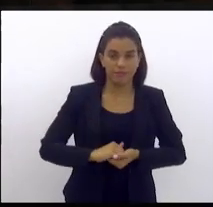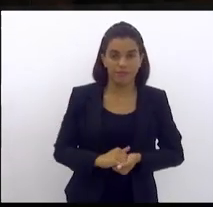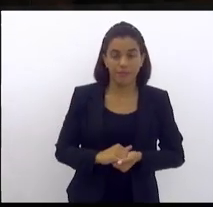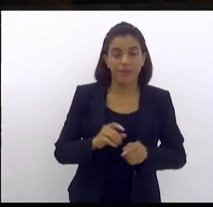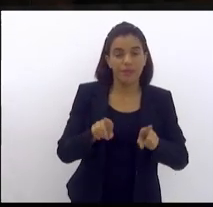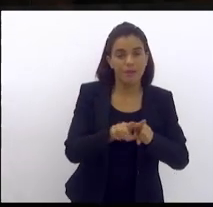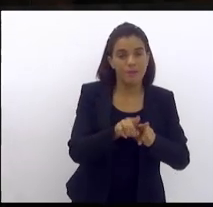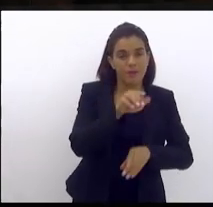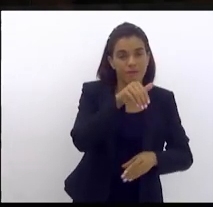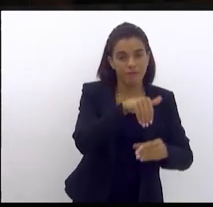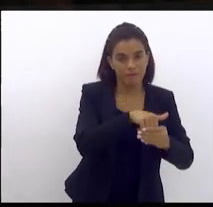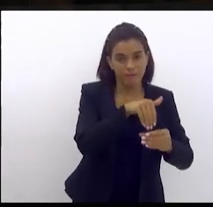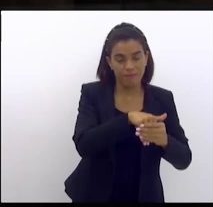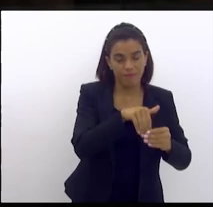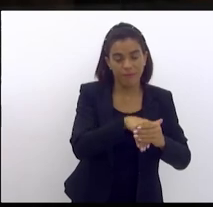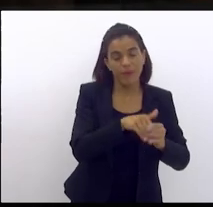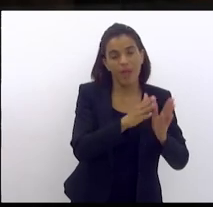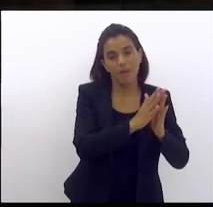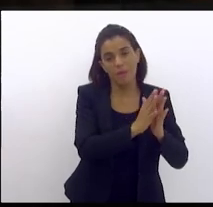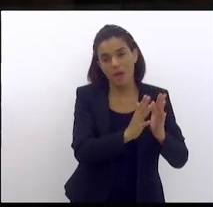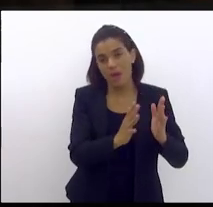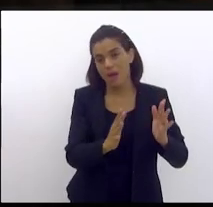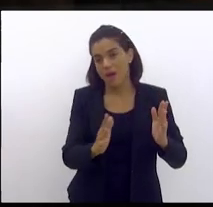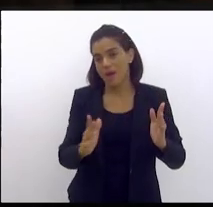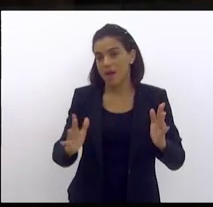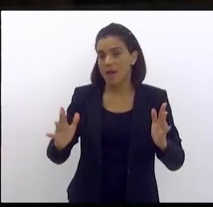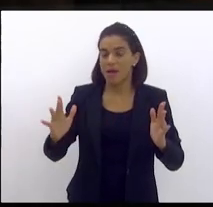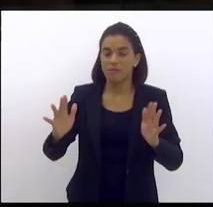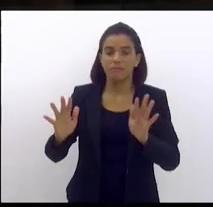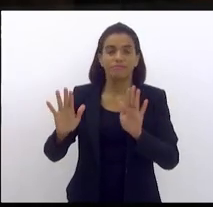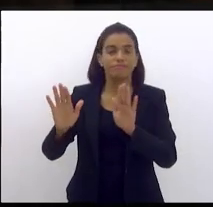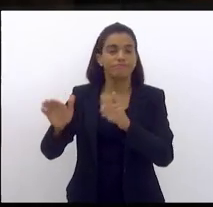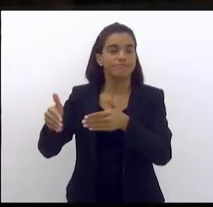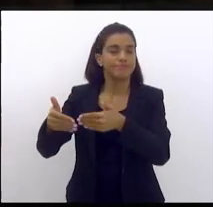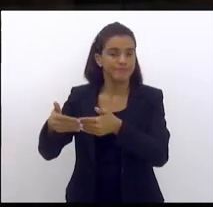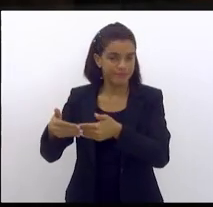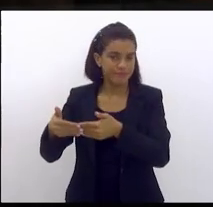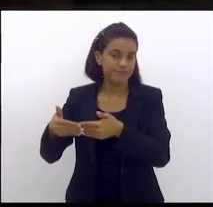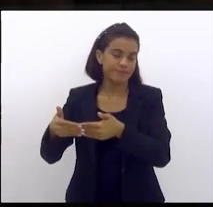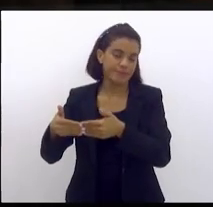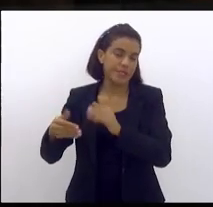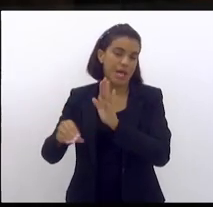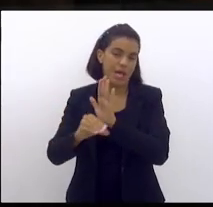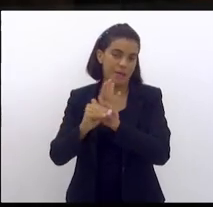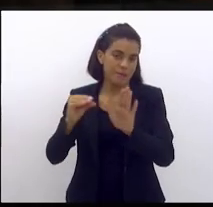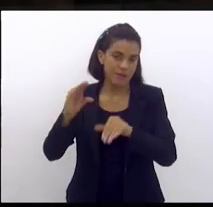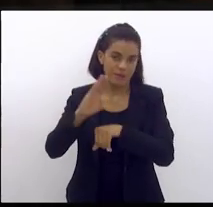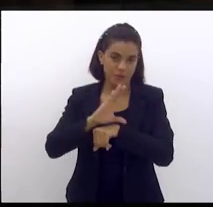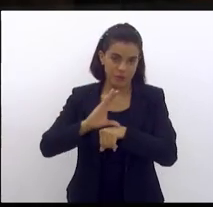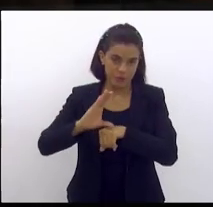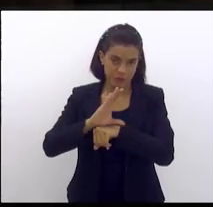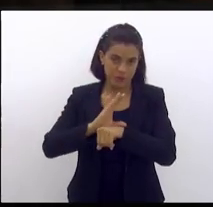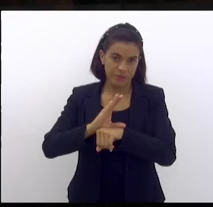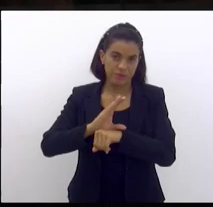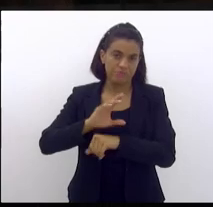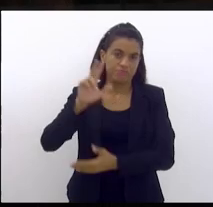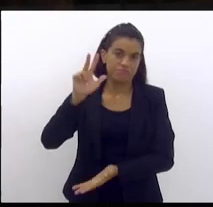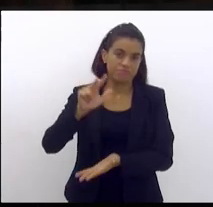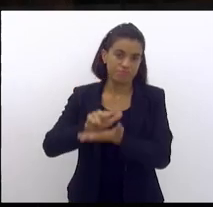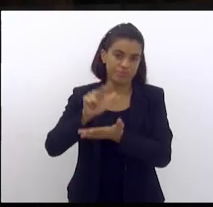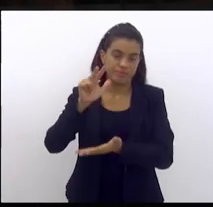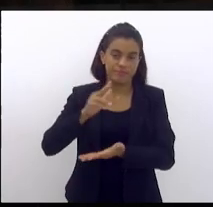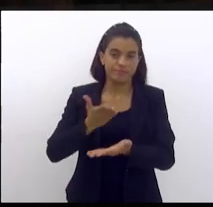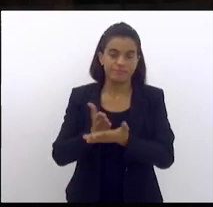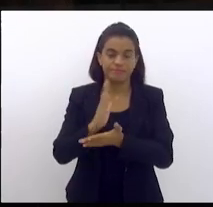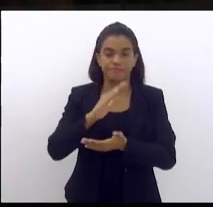E aí o processo termina e a emenda constitucional será